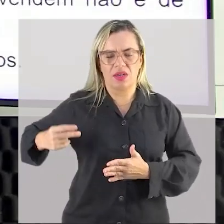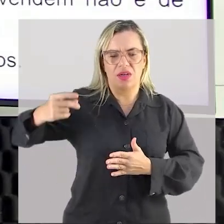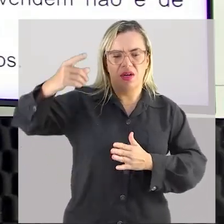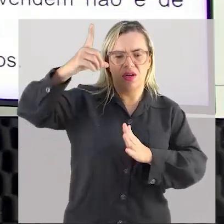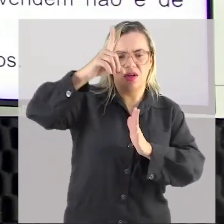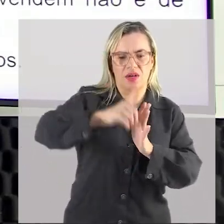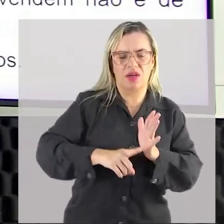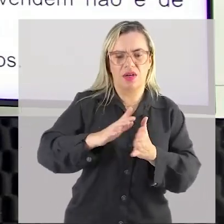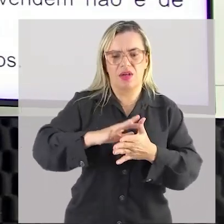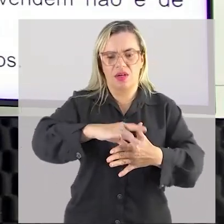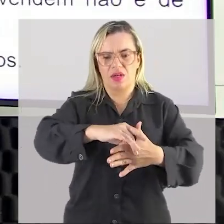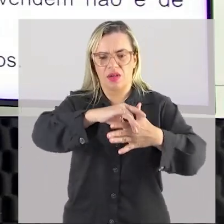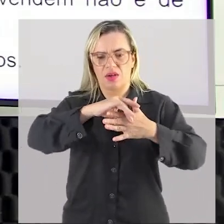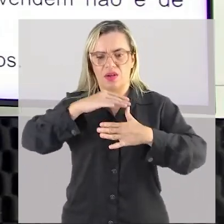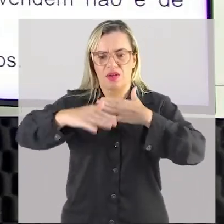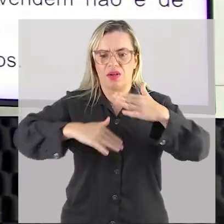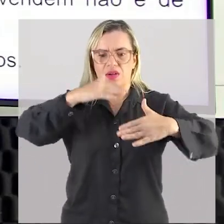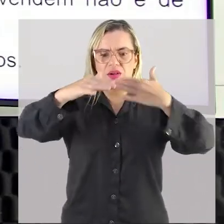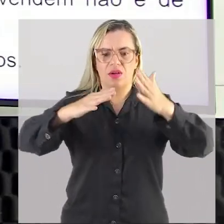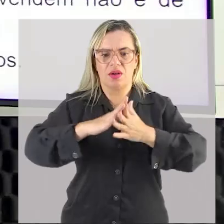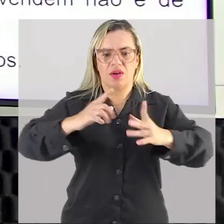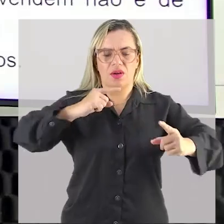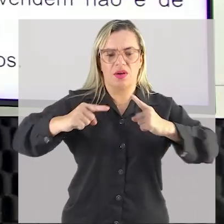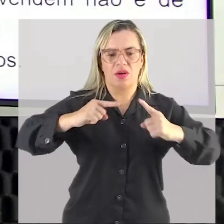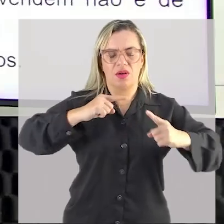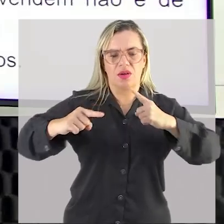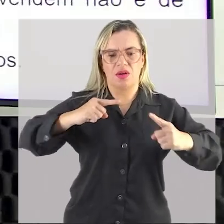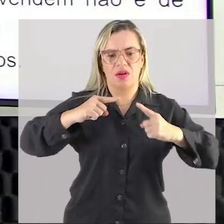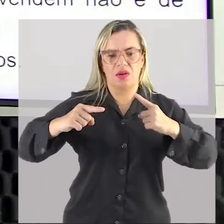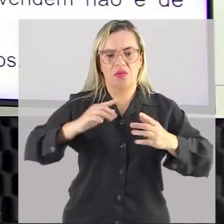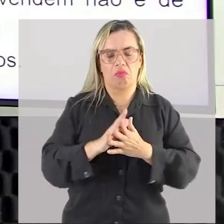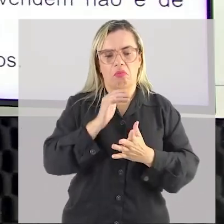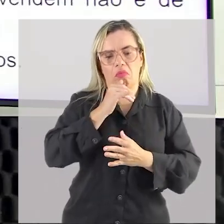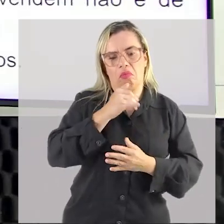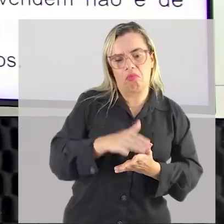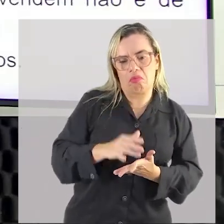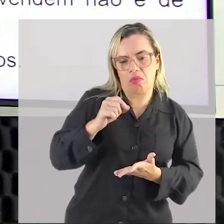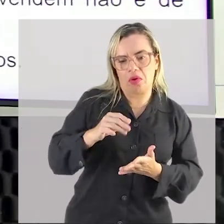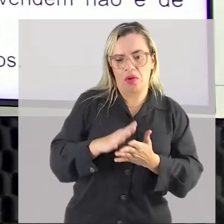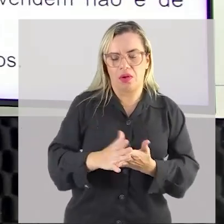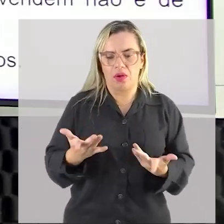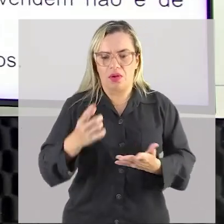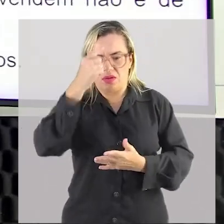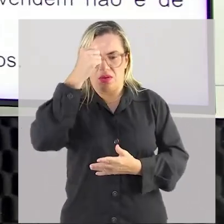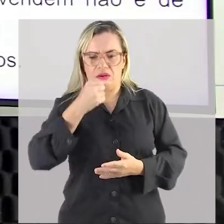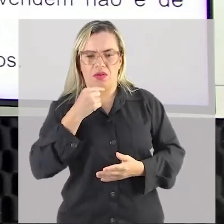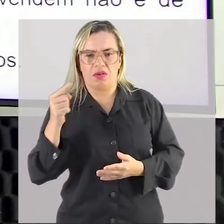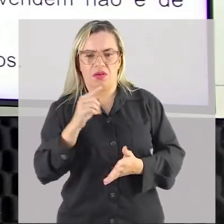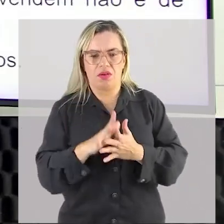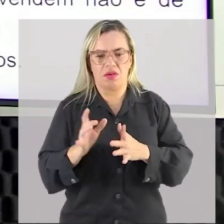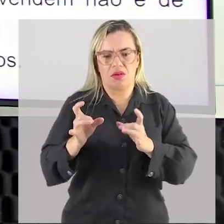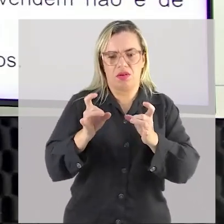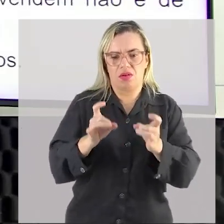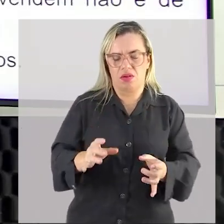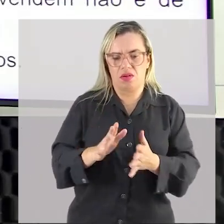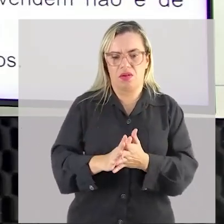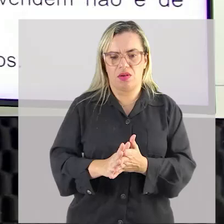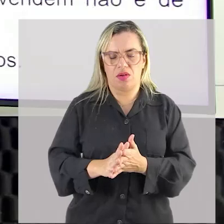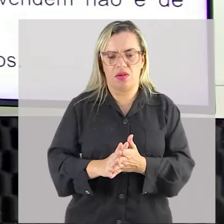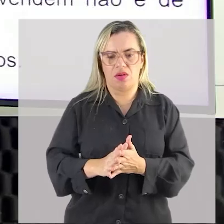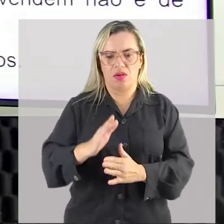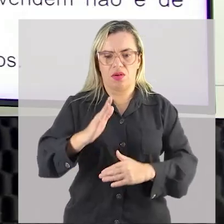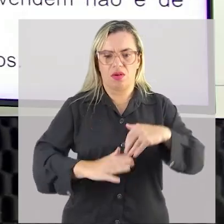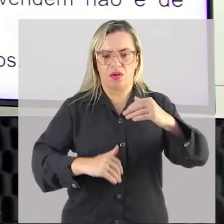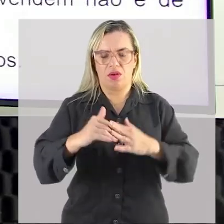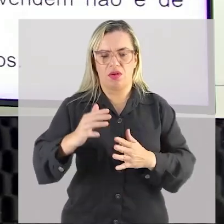lideranças de vocês vem construindo um discurso de vitimização a imagem que vocês vendem não é de profissionais competentes